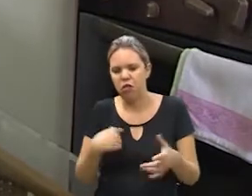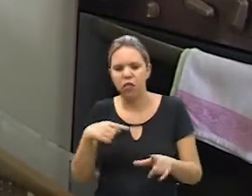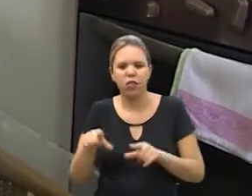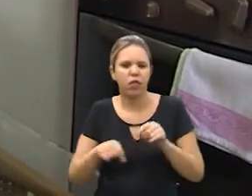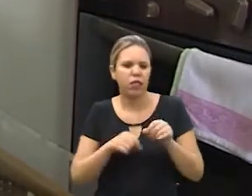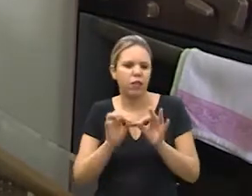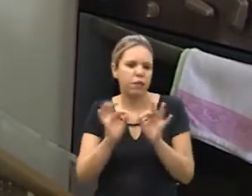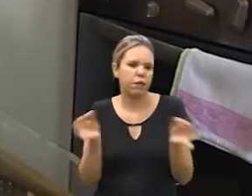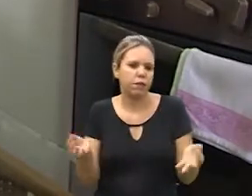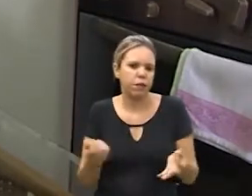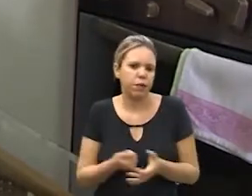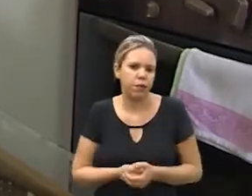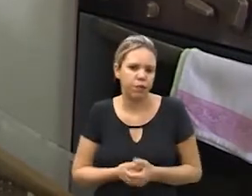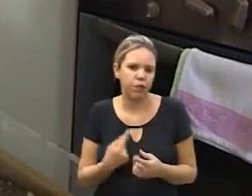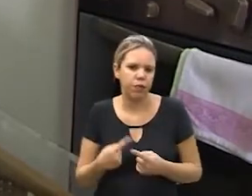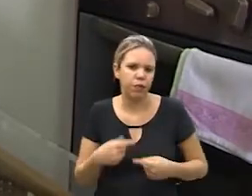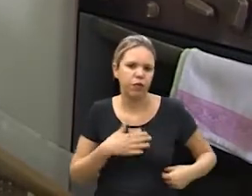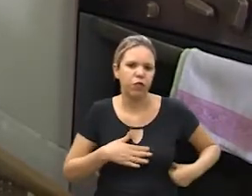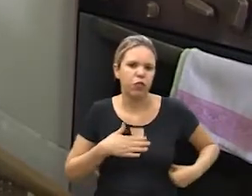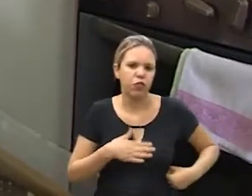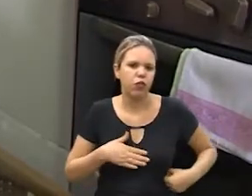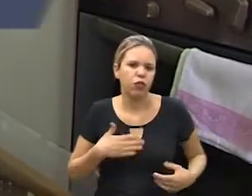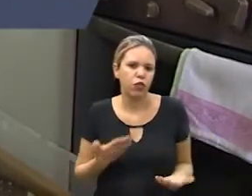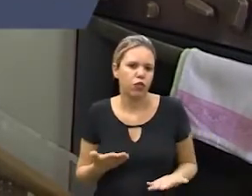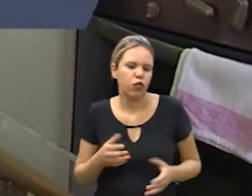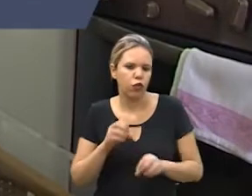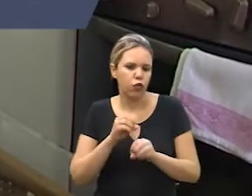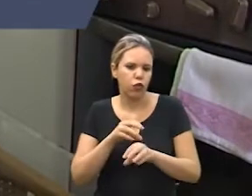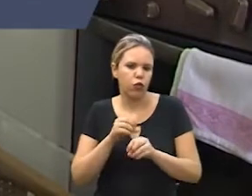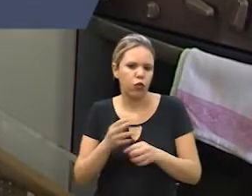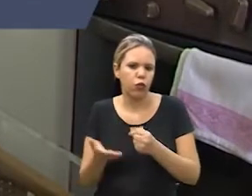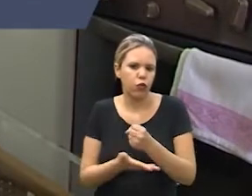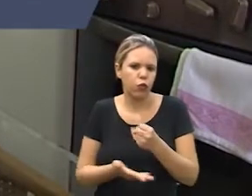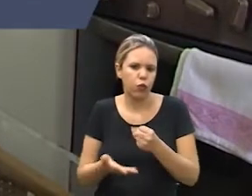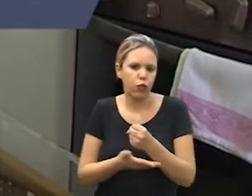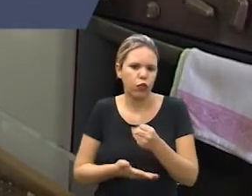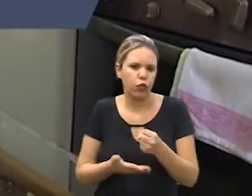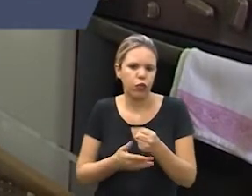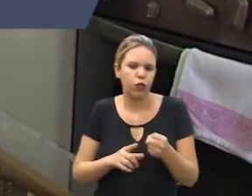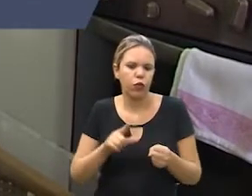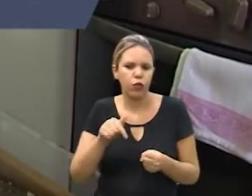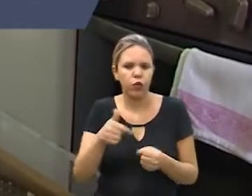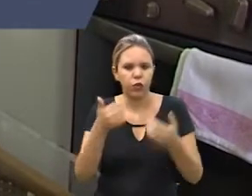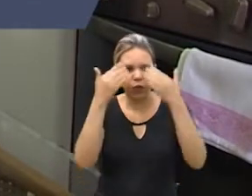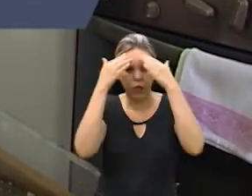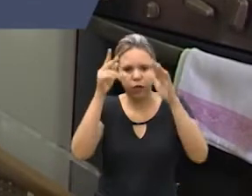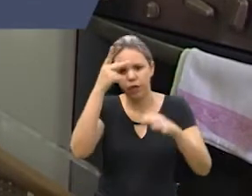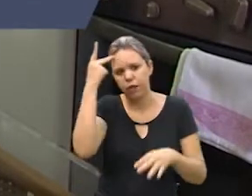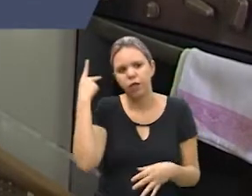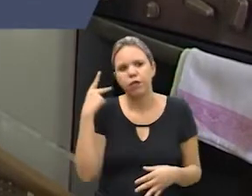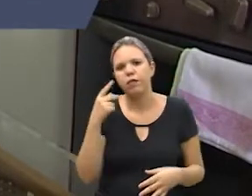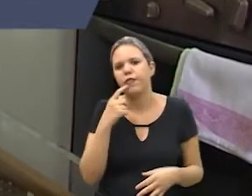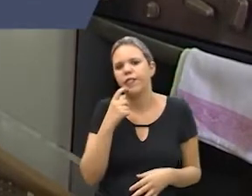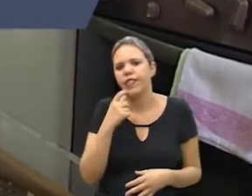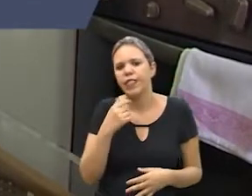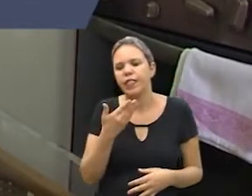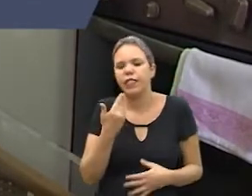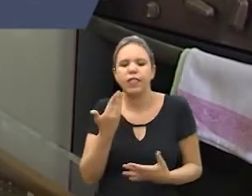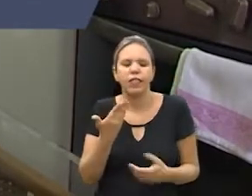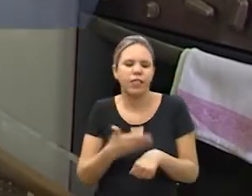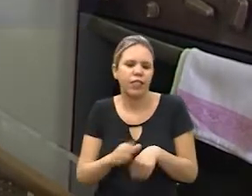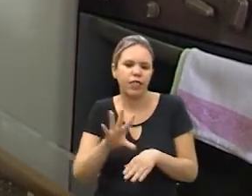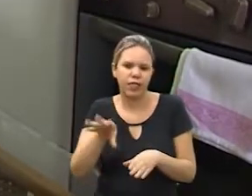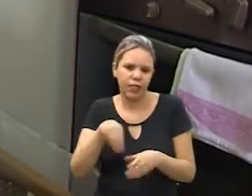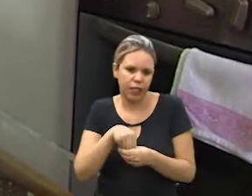uma receita mais simples, porque eu gosto de, quando eu vou ensinar, ensinar uma base. Uhum. E aí abre a cabeça pras pessoas... colocarem